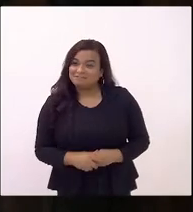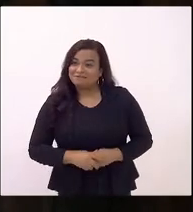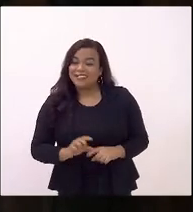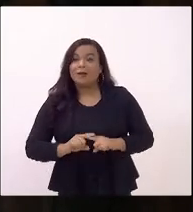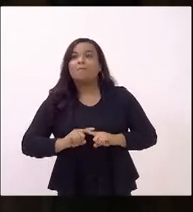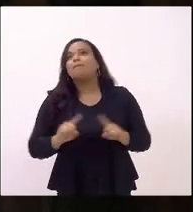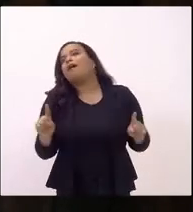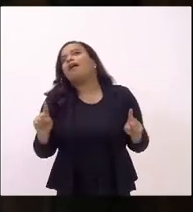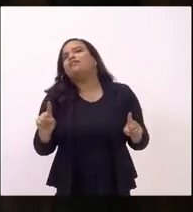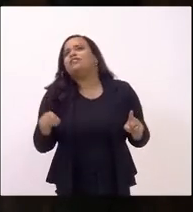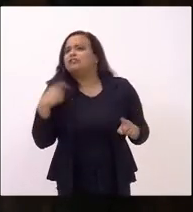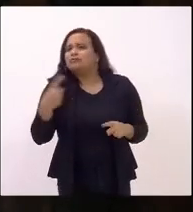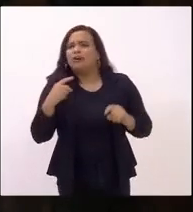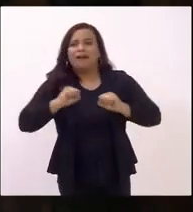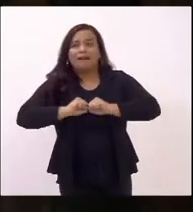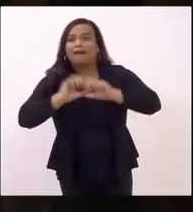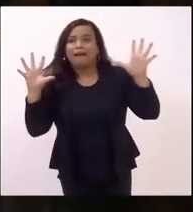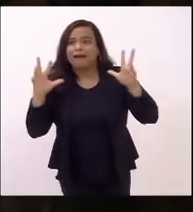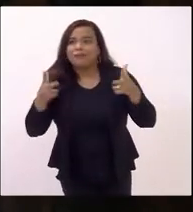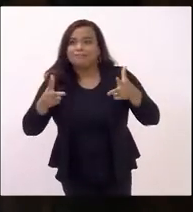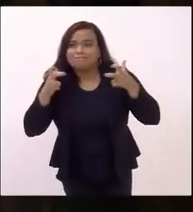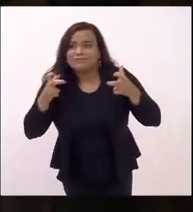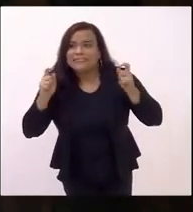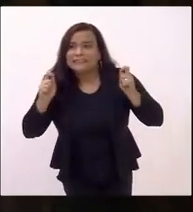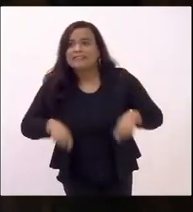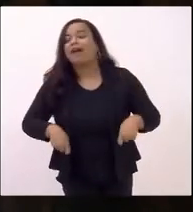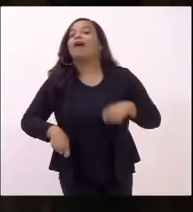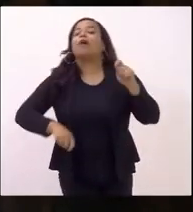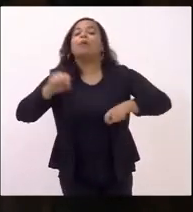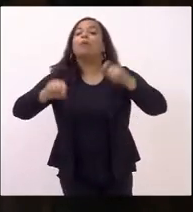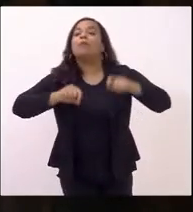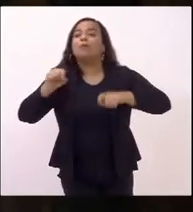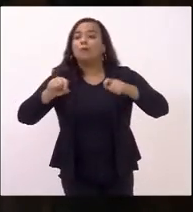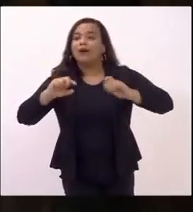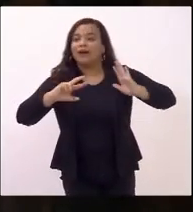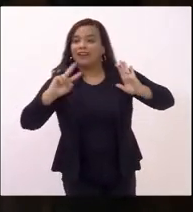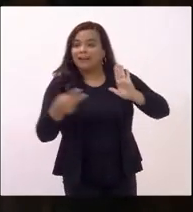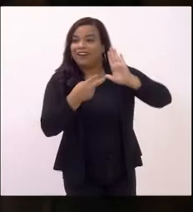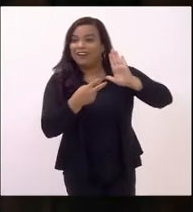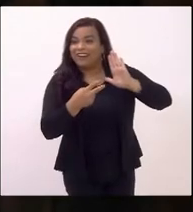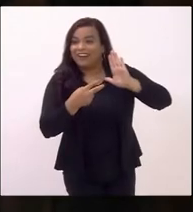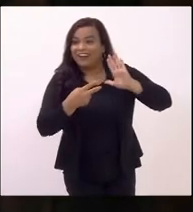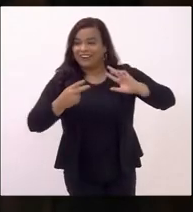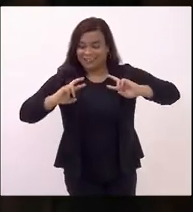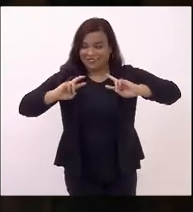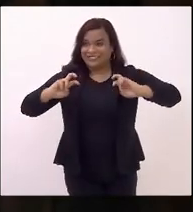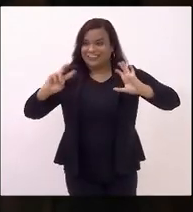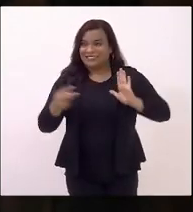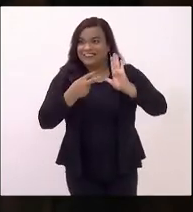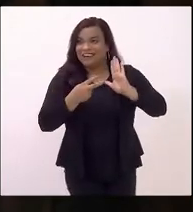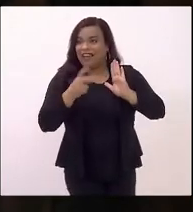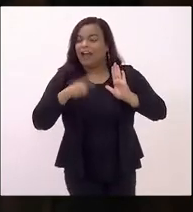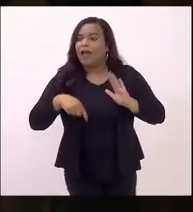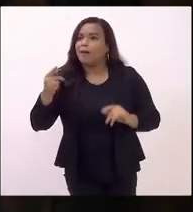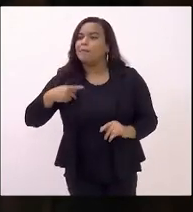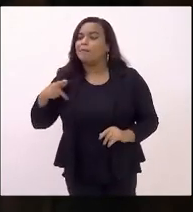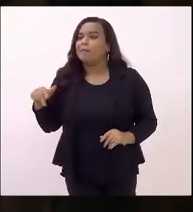inegável que esse reconhecimento são dos meus